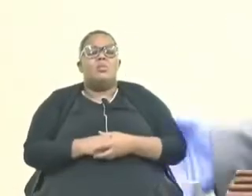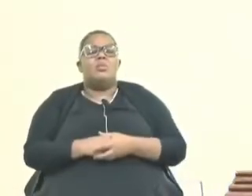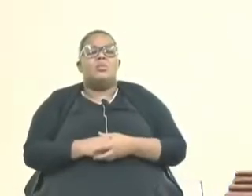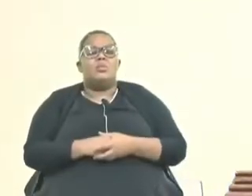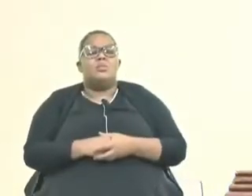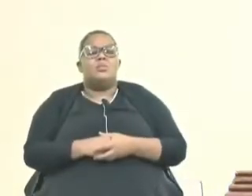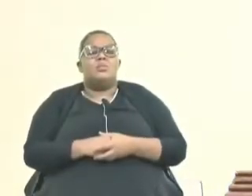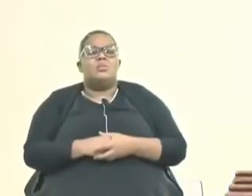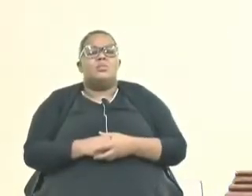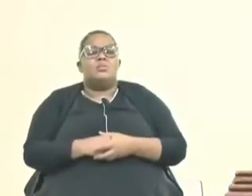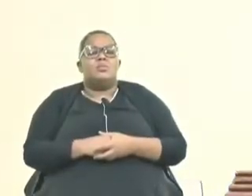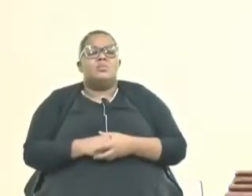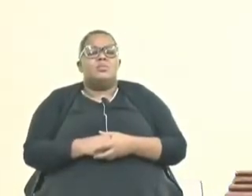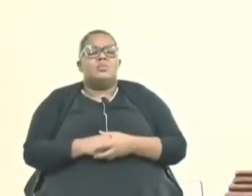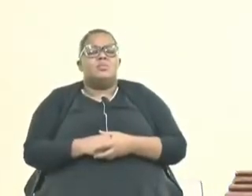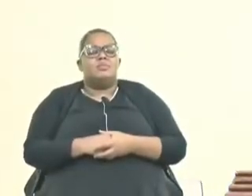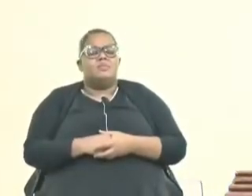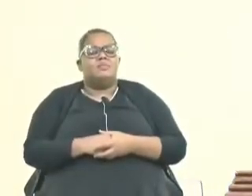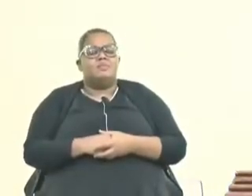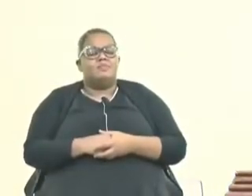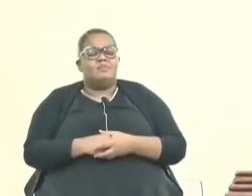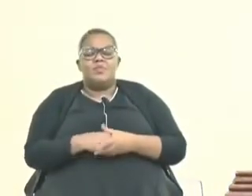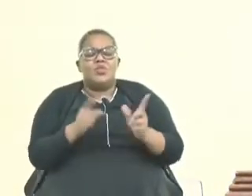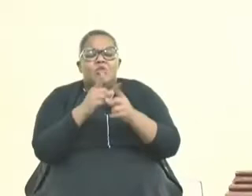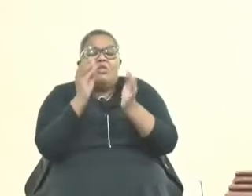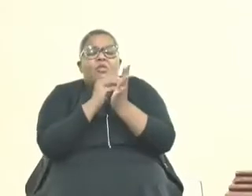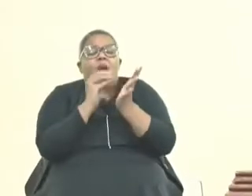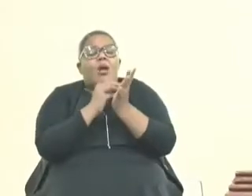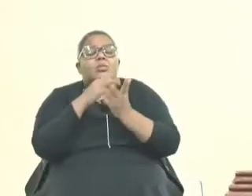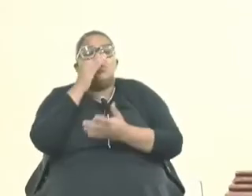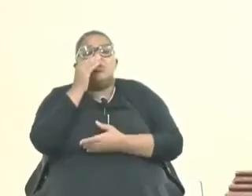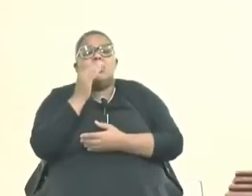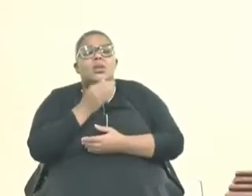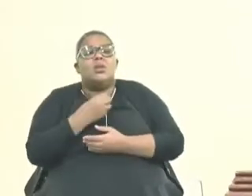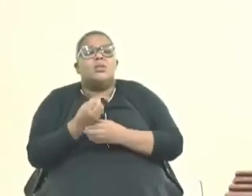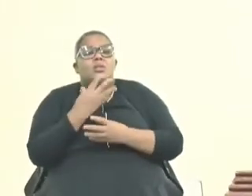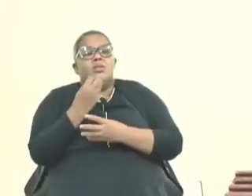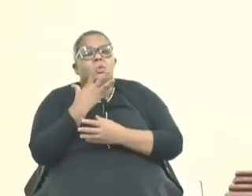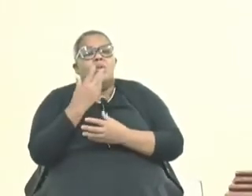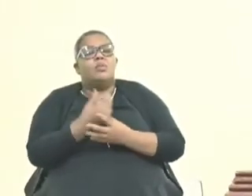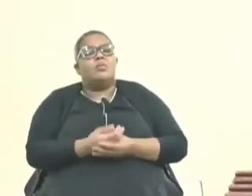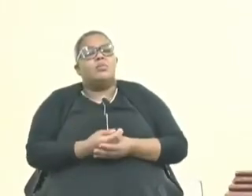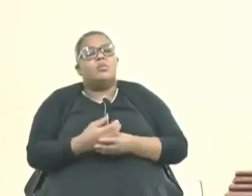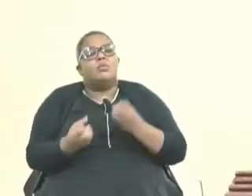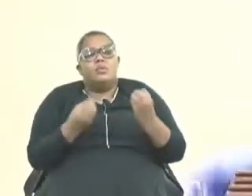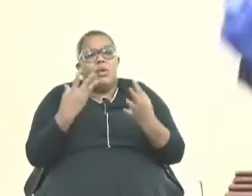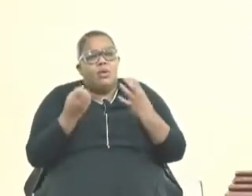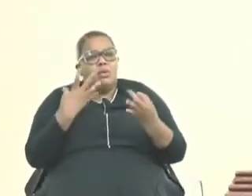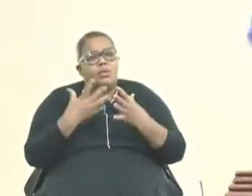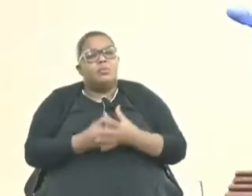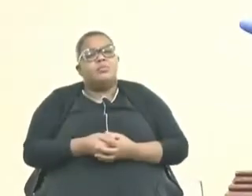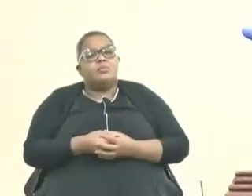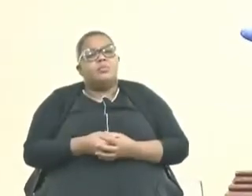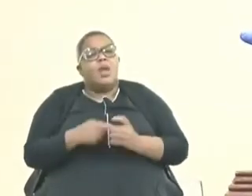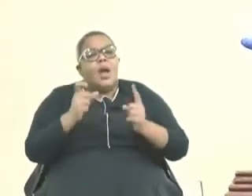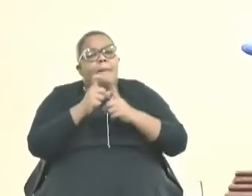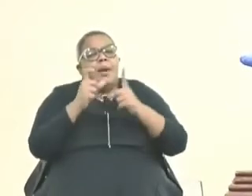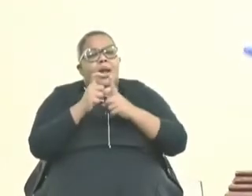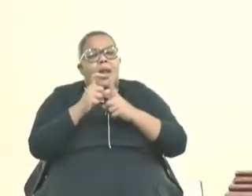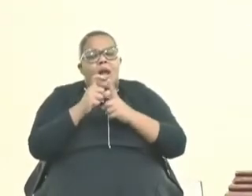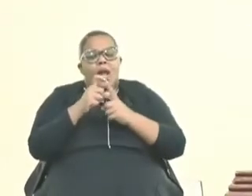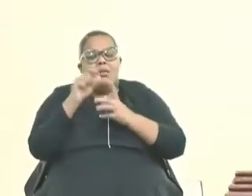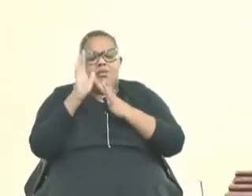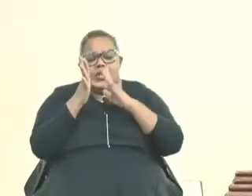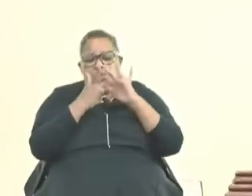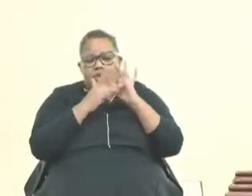pavio que fumega é a palavra que Deus trouxe através do profeta Isaías era que Jesus quando